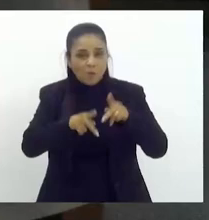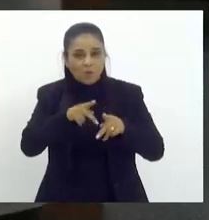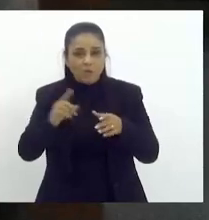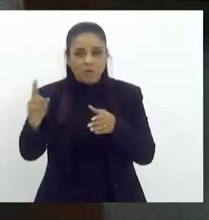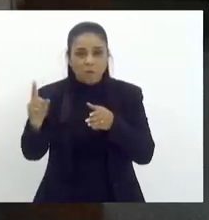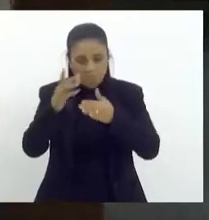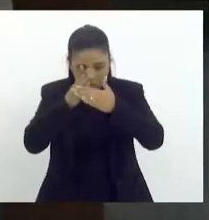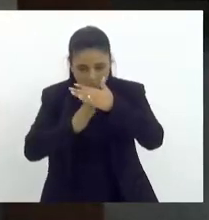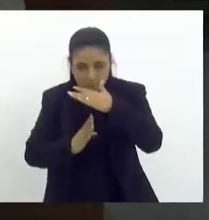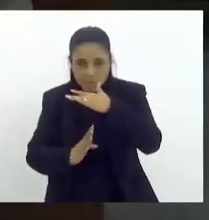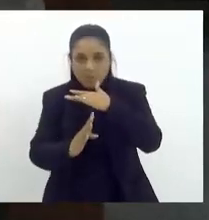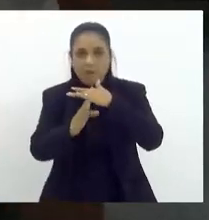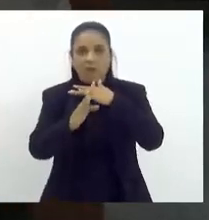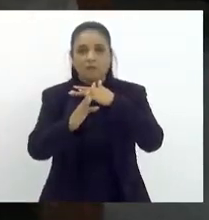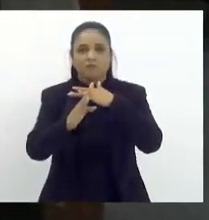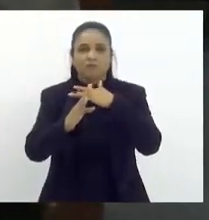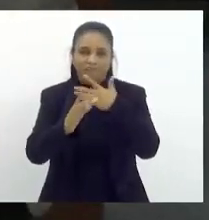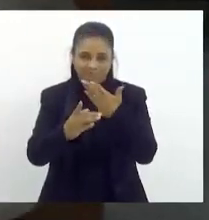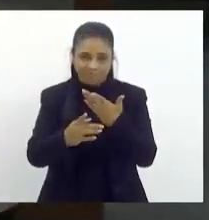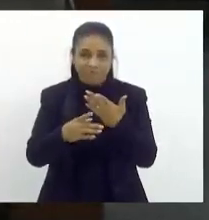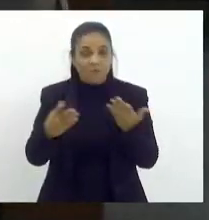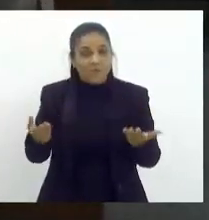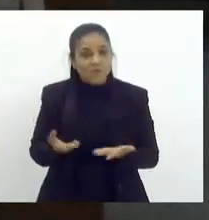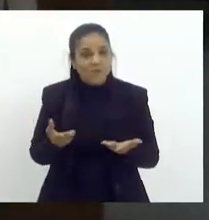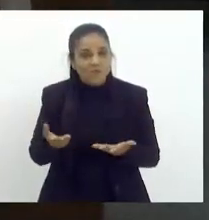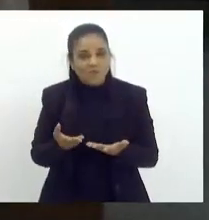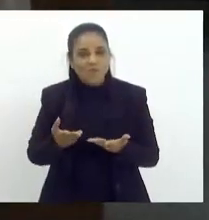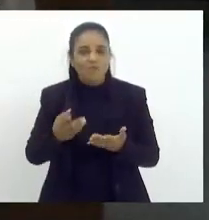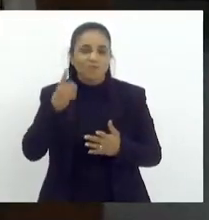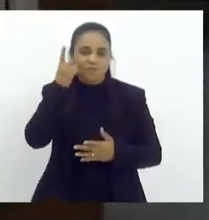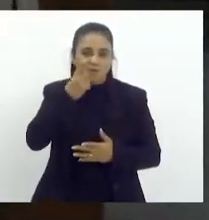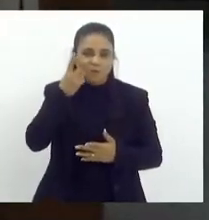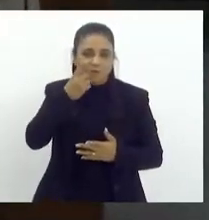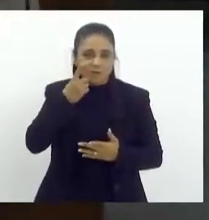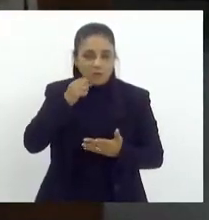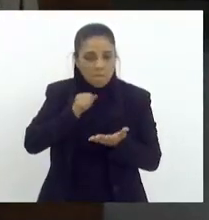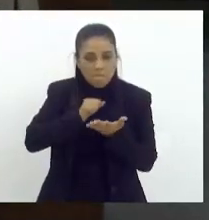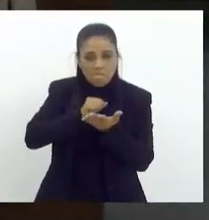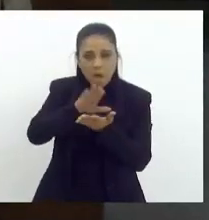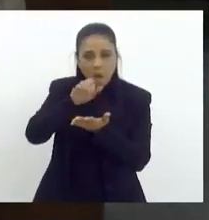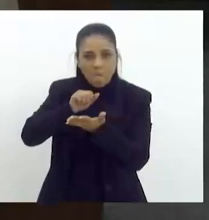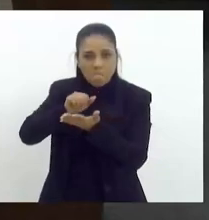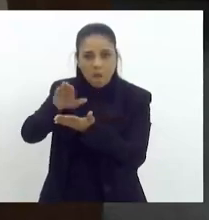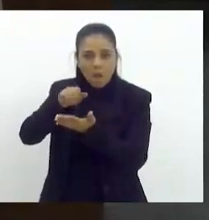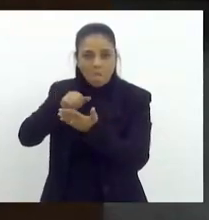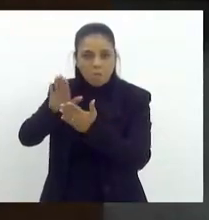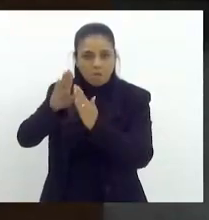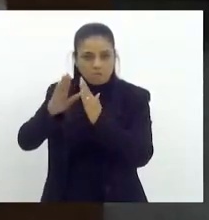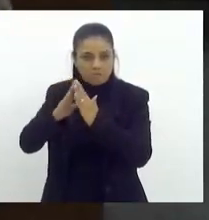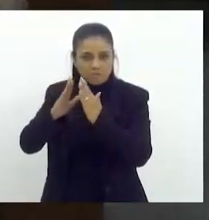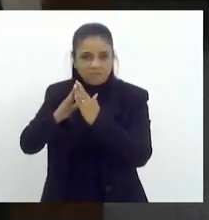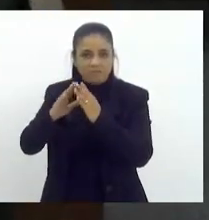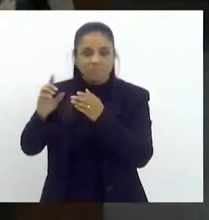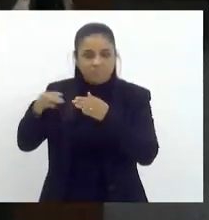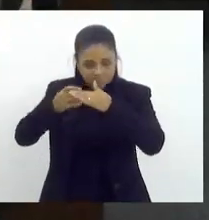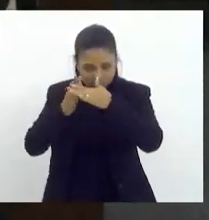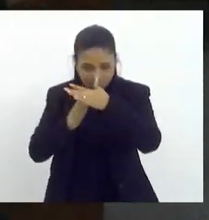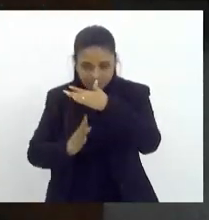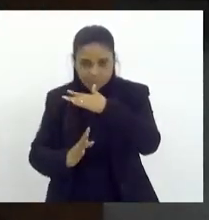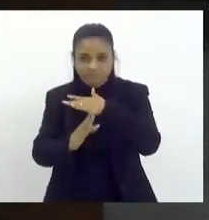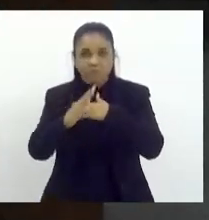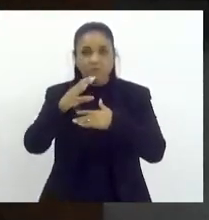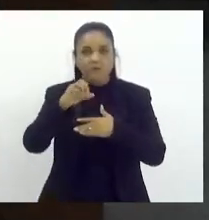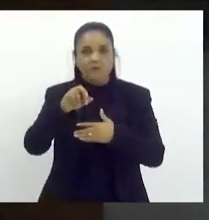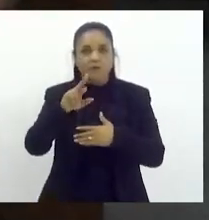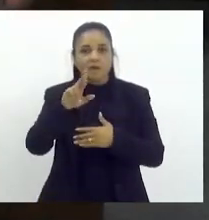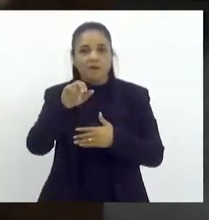refugiada hoje deputada foi despejado todos os refugiados que viviam no crai um